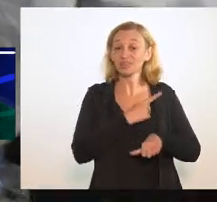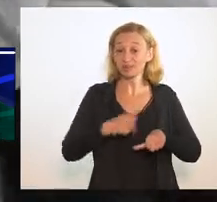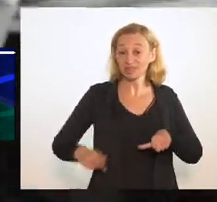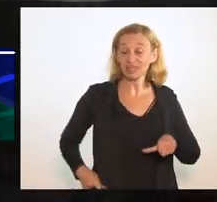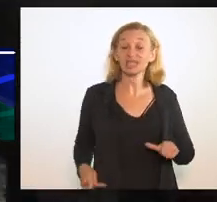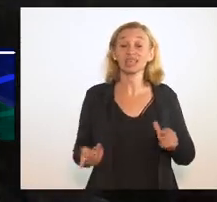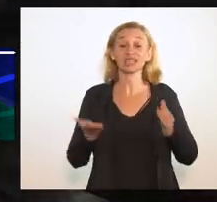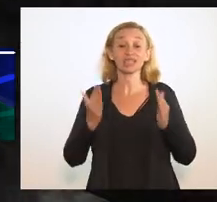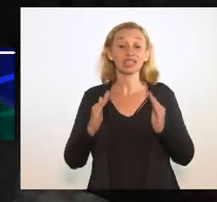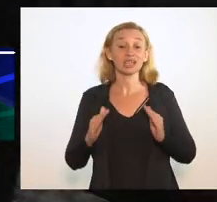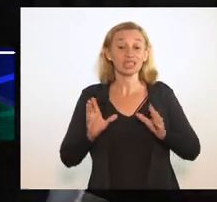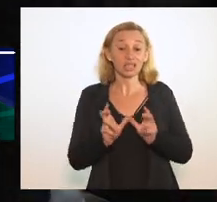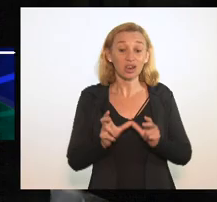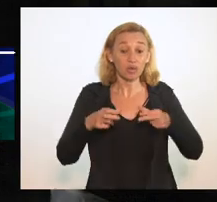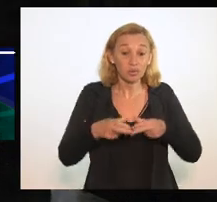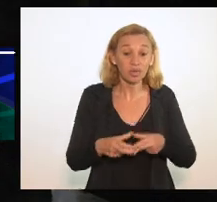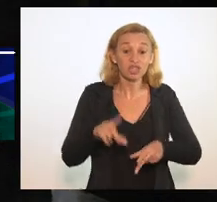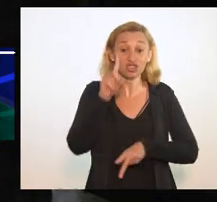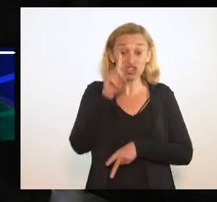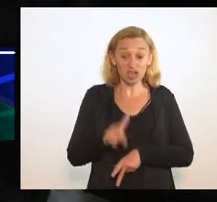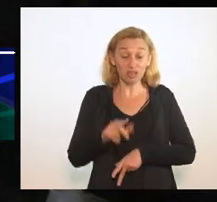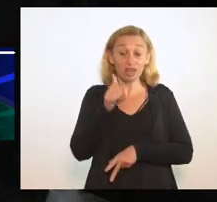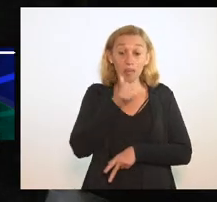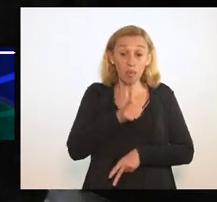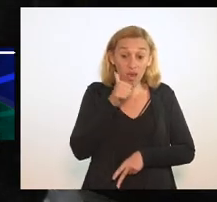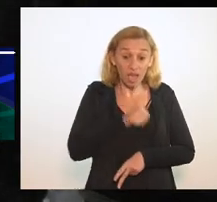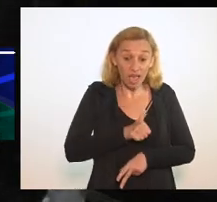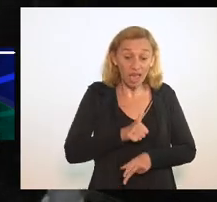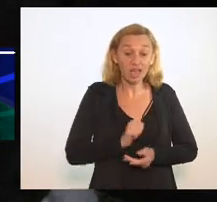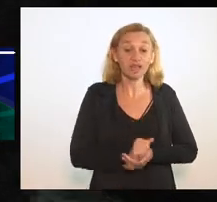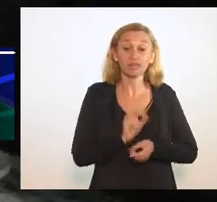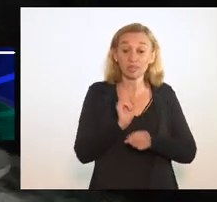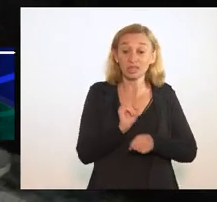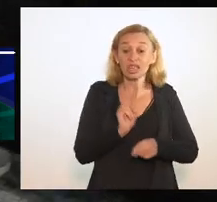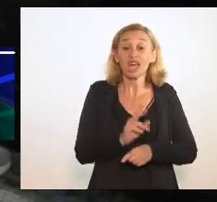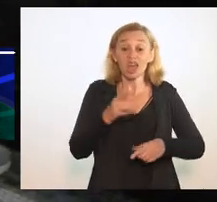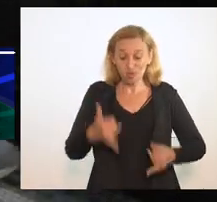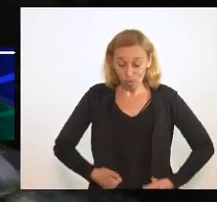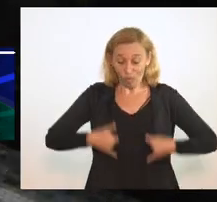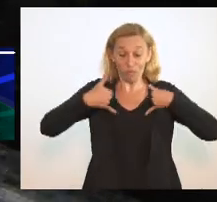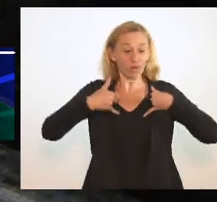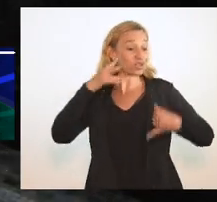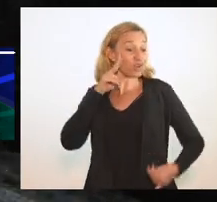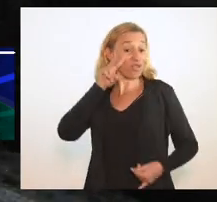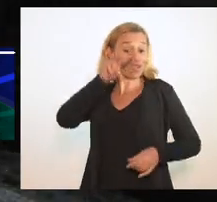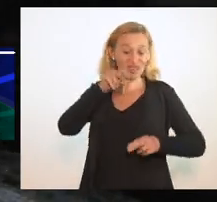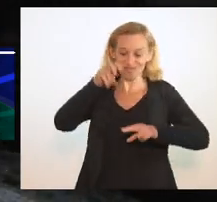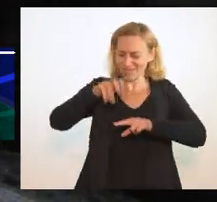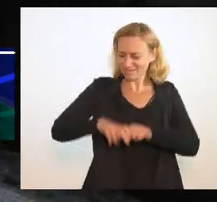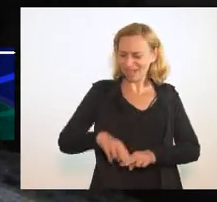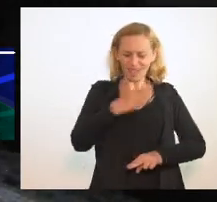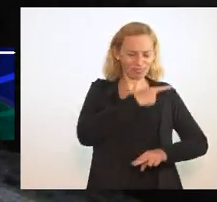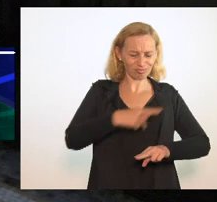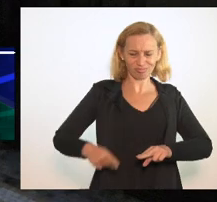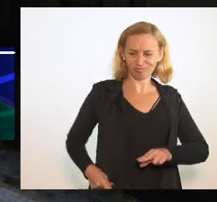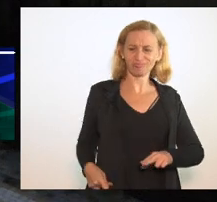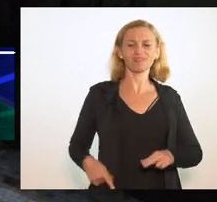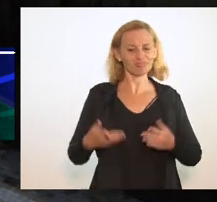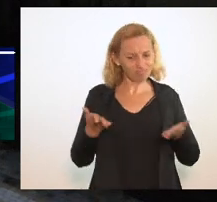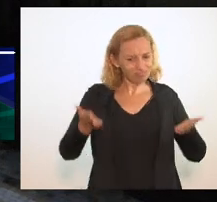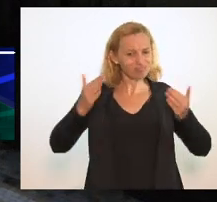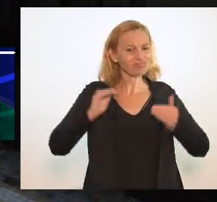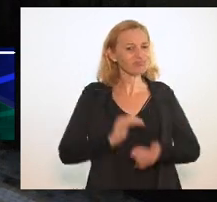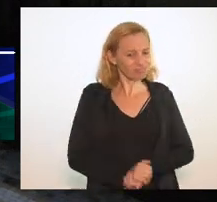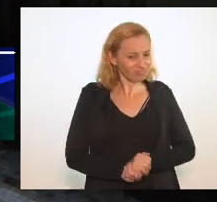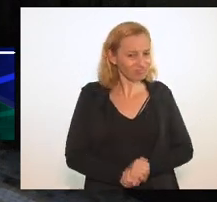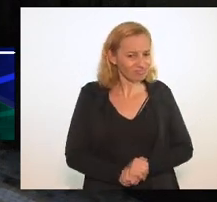da Comissão de Defesa da Mulher, é com muito orgulho que vejo a senhora ocupar o assento de